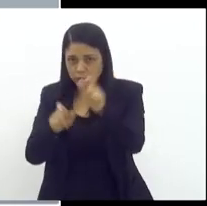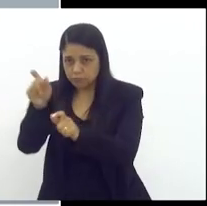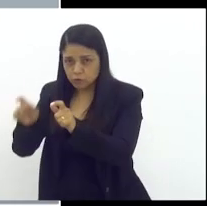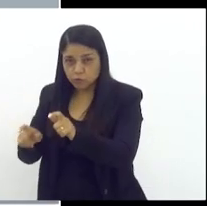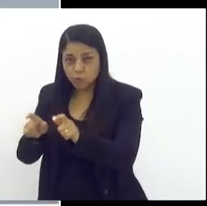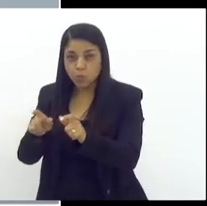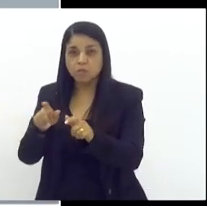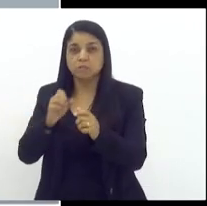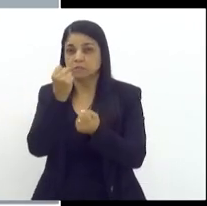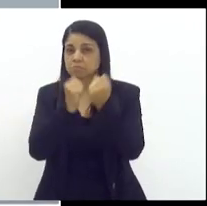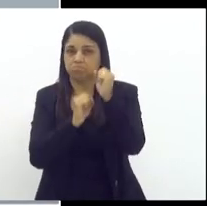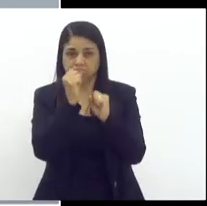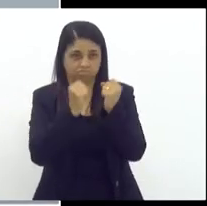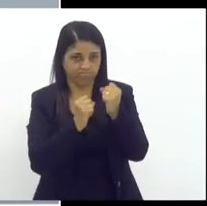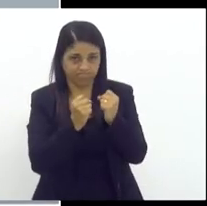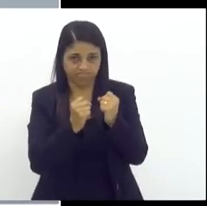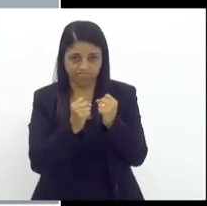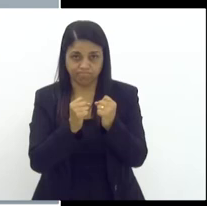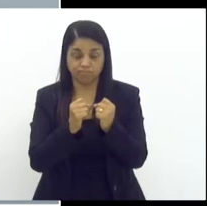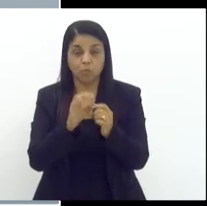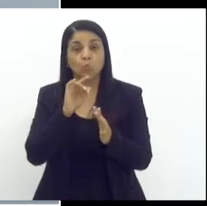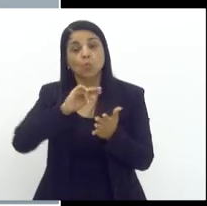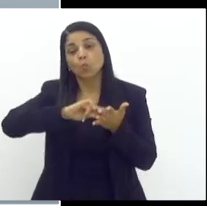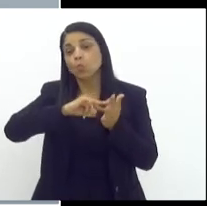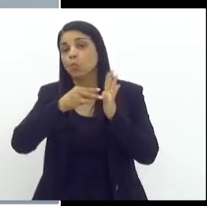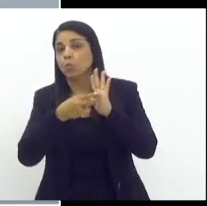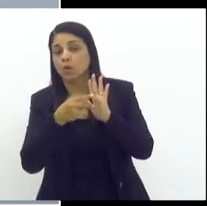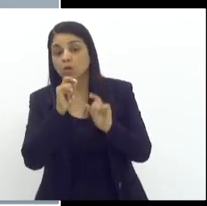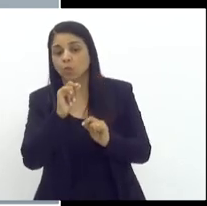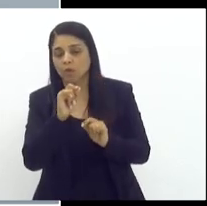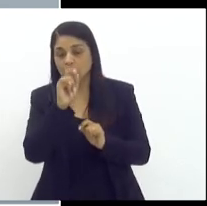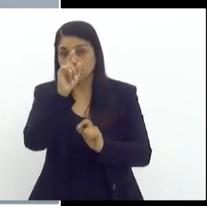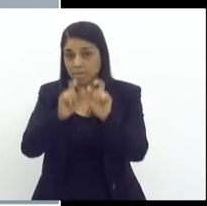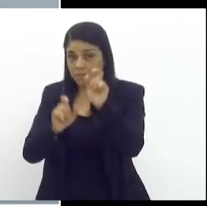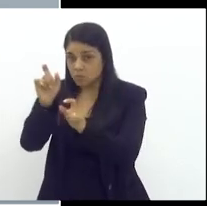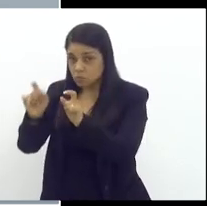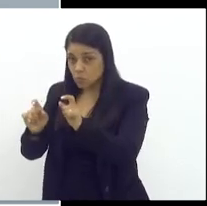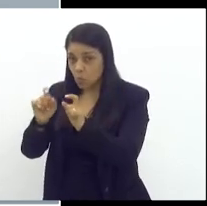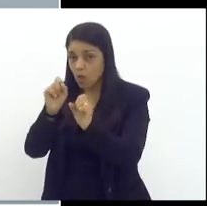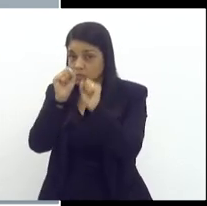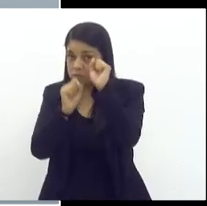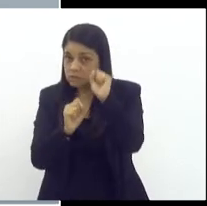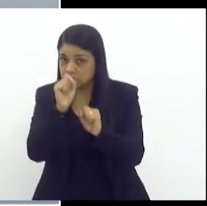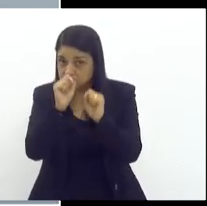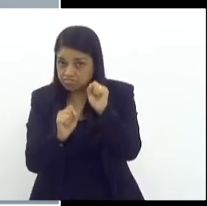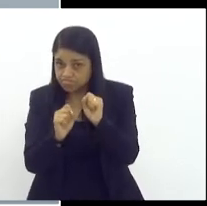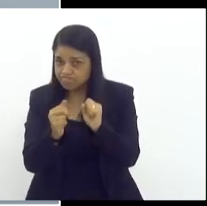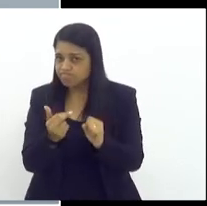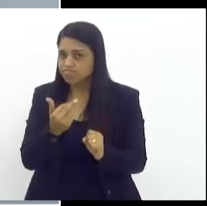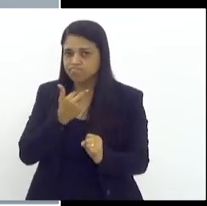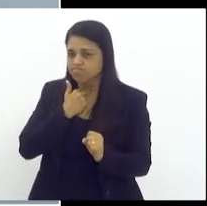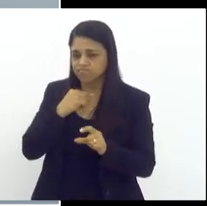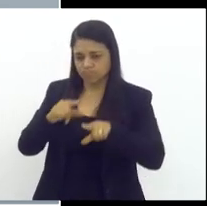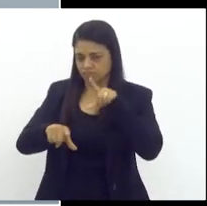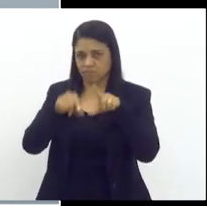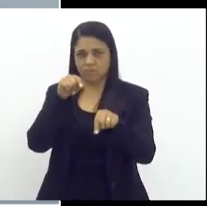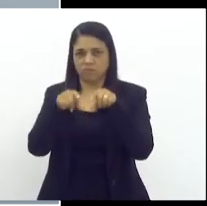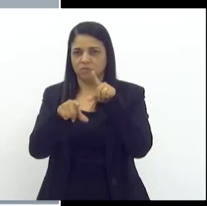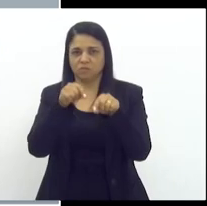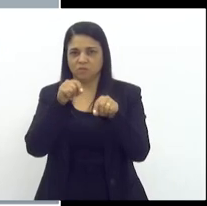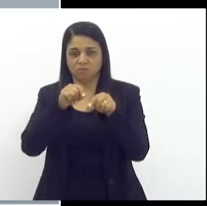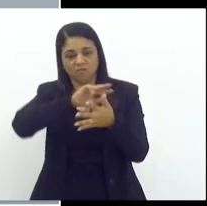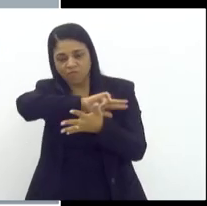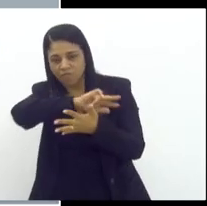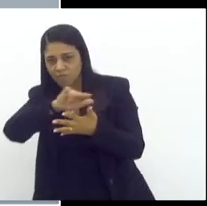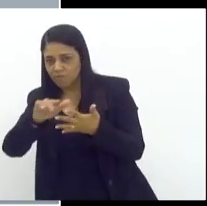isso que os indivíduos as empresas não devem escolher os seus as diversas